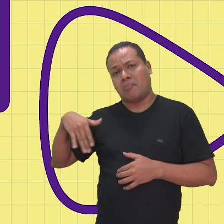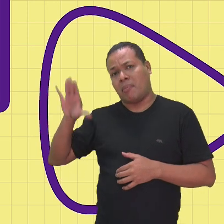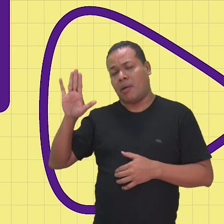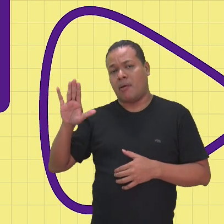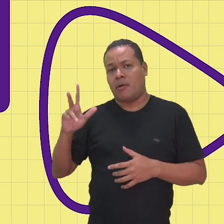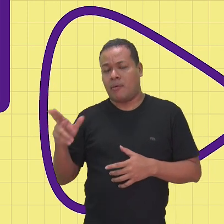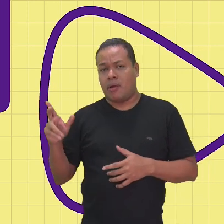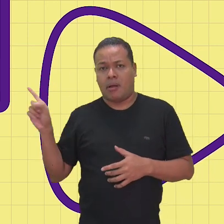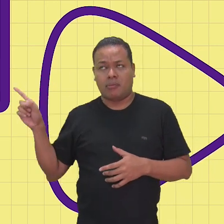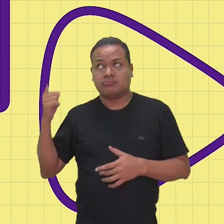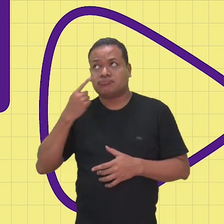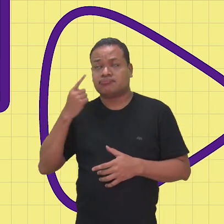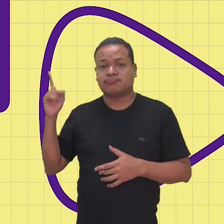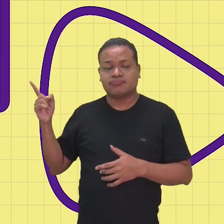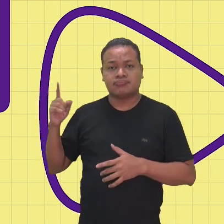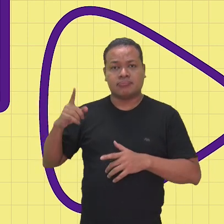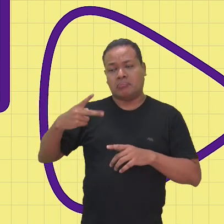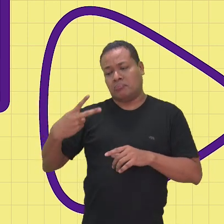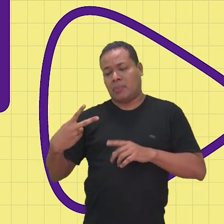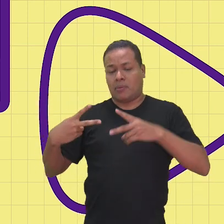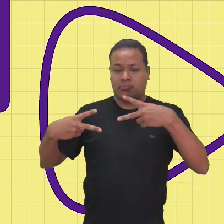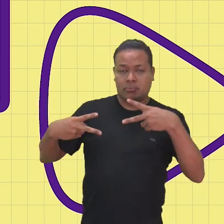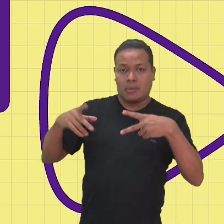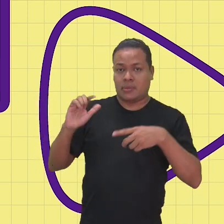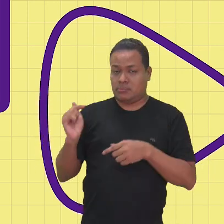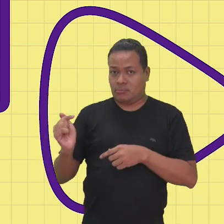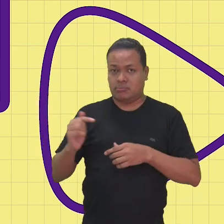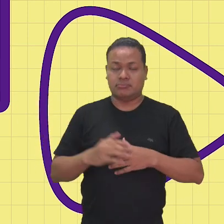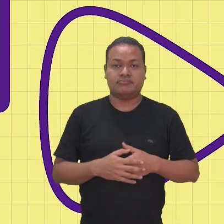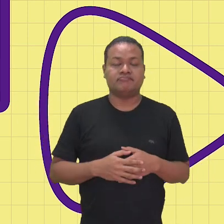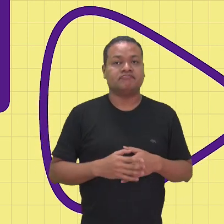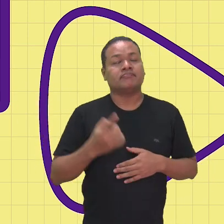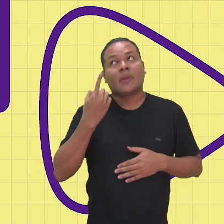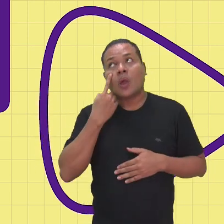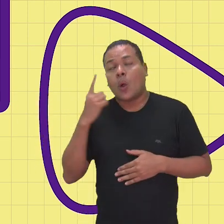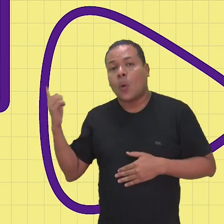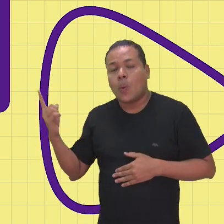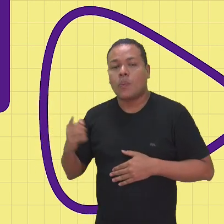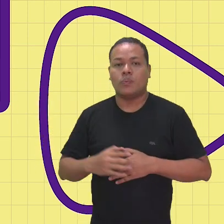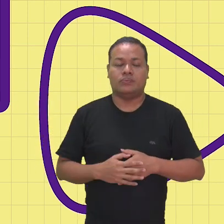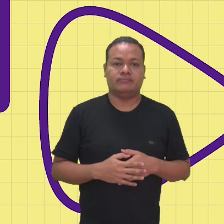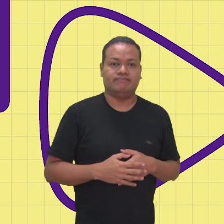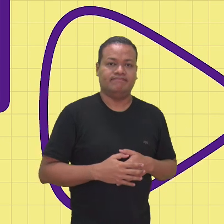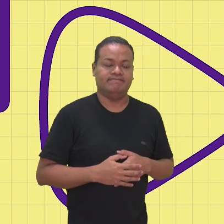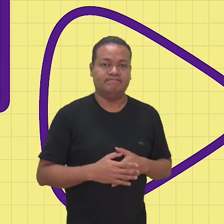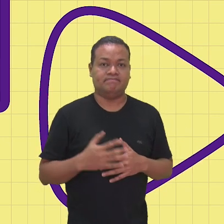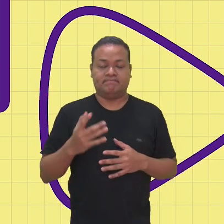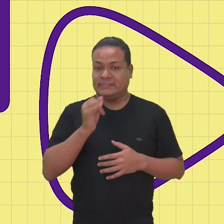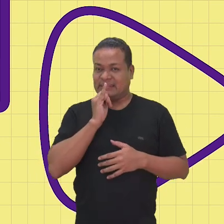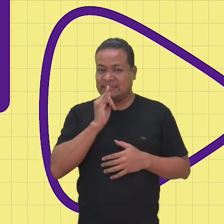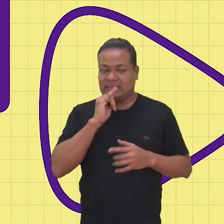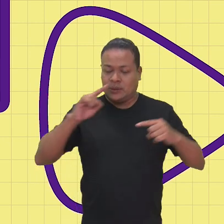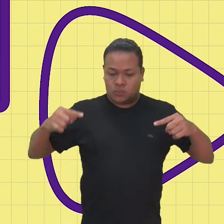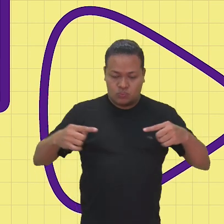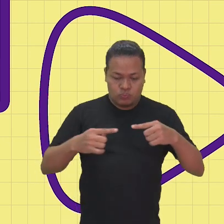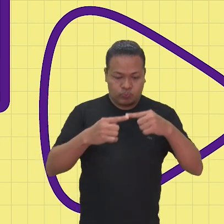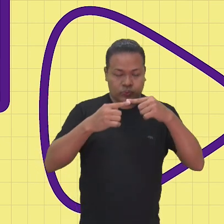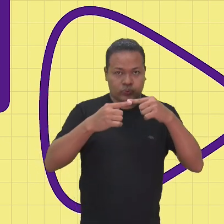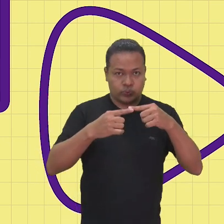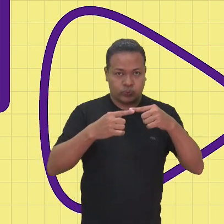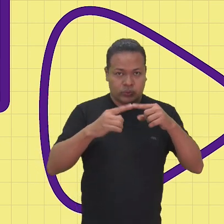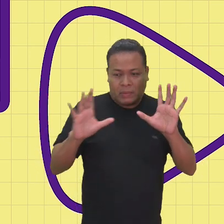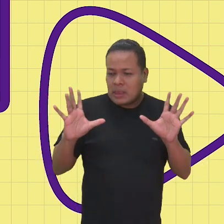igual ou menor a 7, e a 25 graus. E ele diz o seguinte, ao combinar-se com o ácido, essa